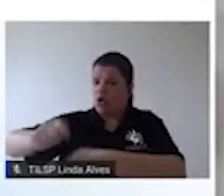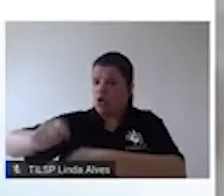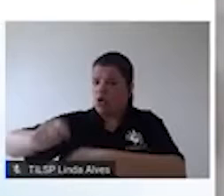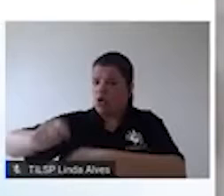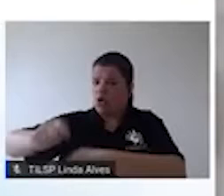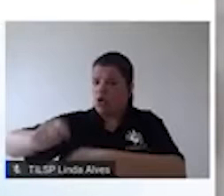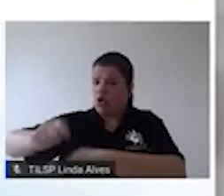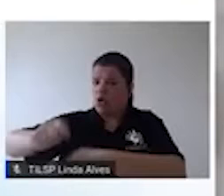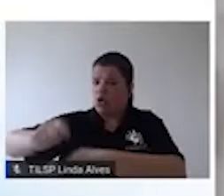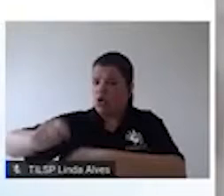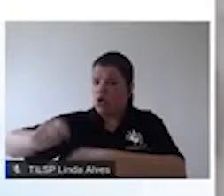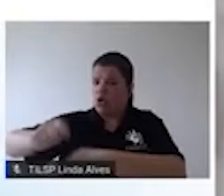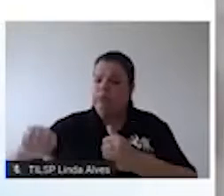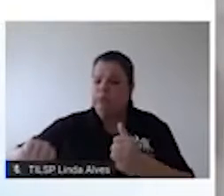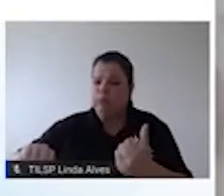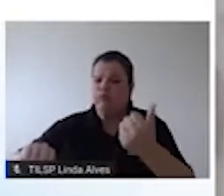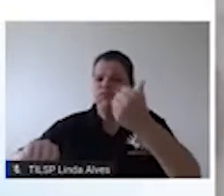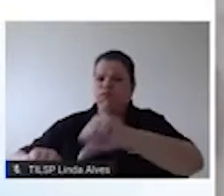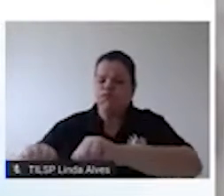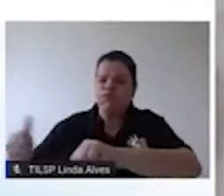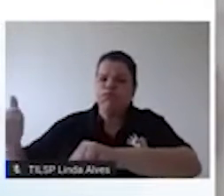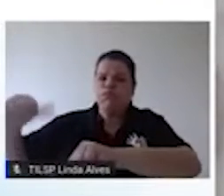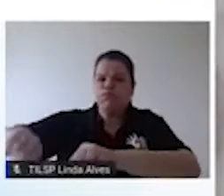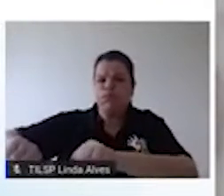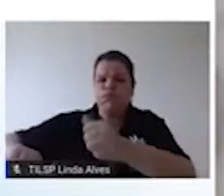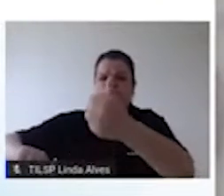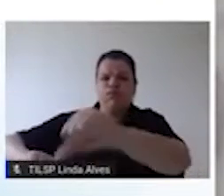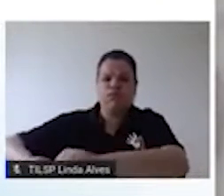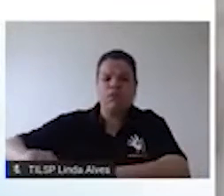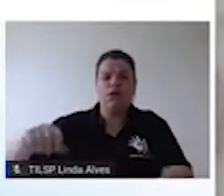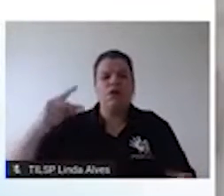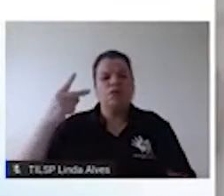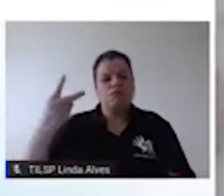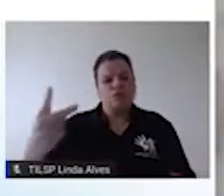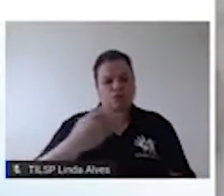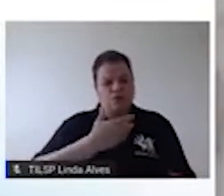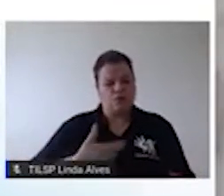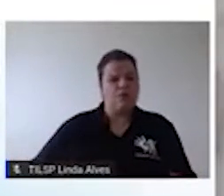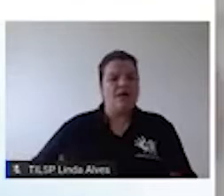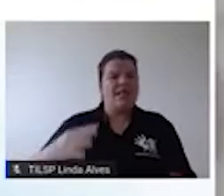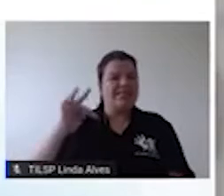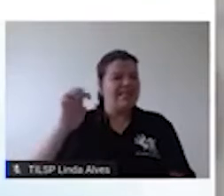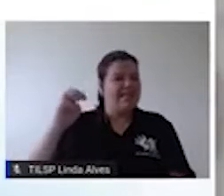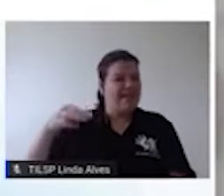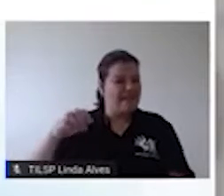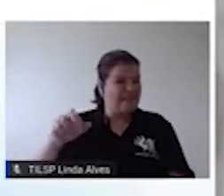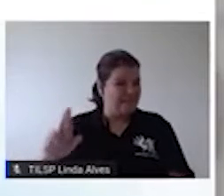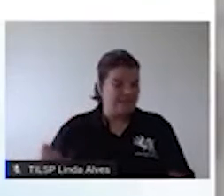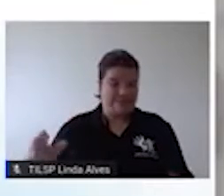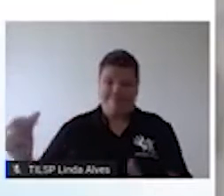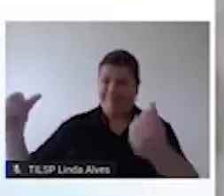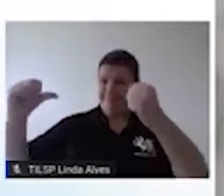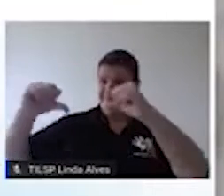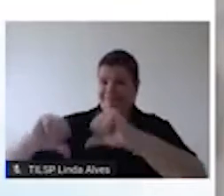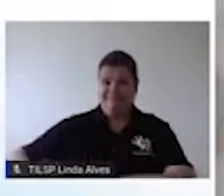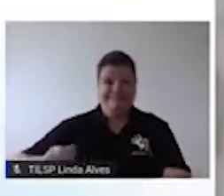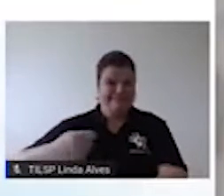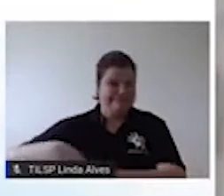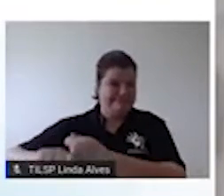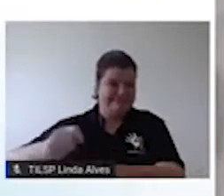foi piorando durante os 2 anos do governo Temer. Não é? A economia